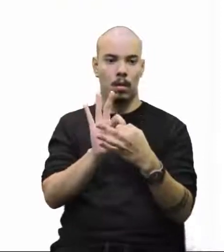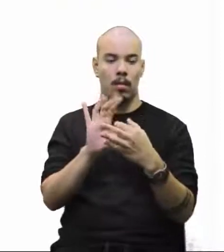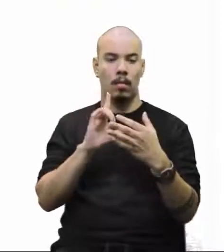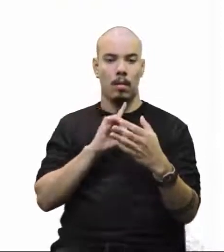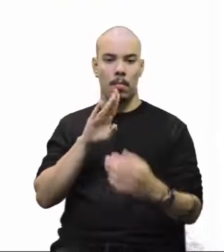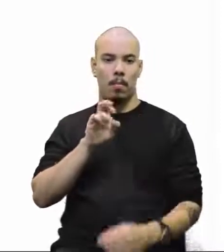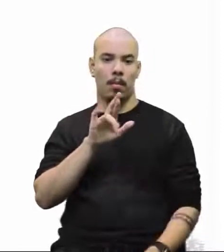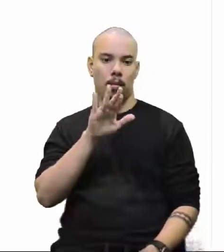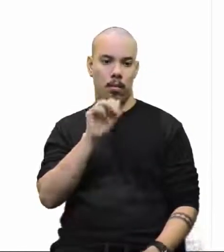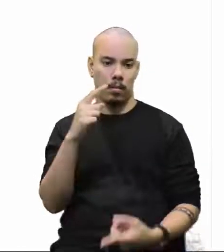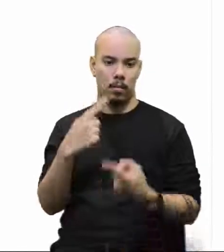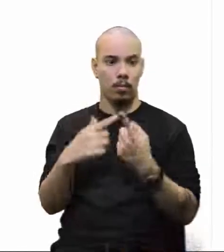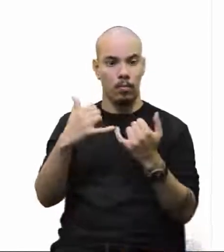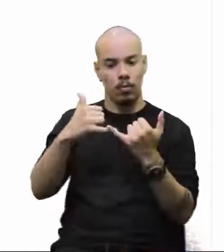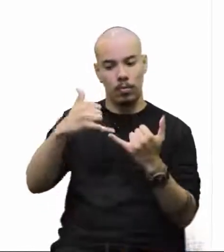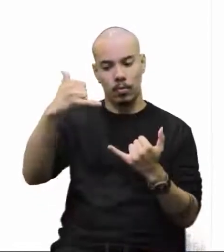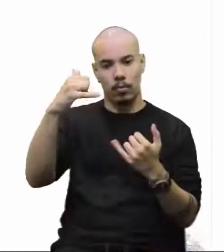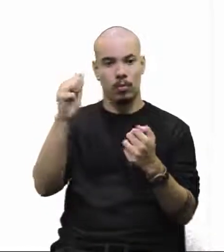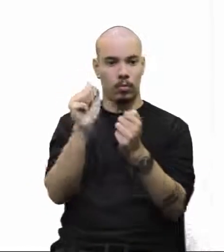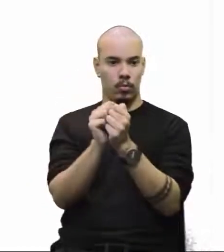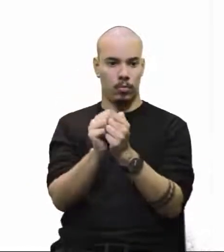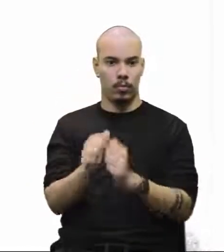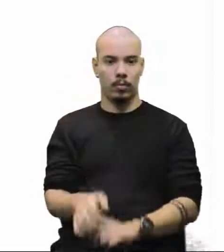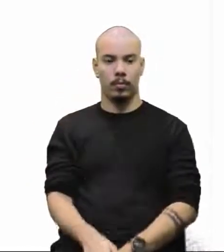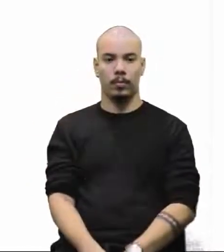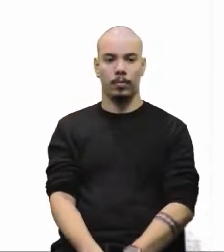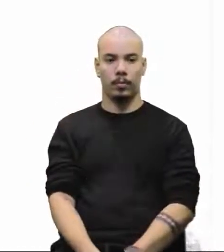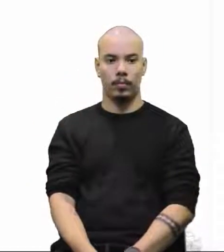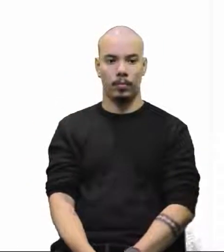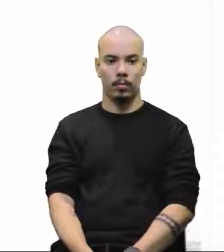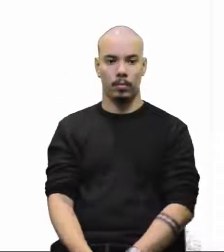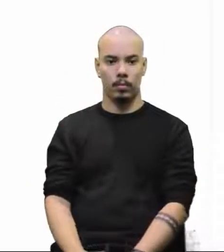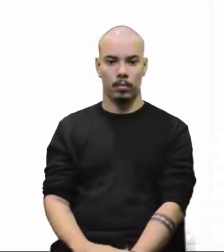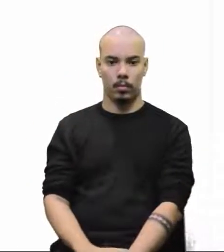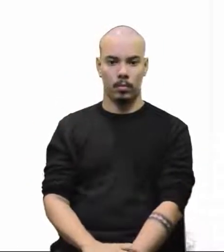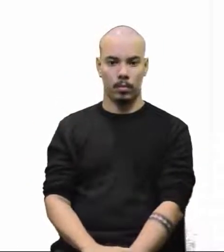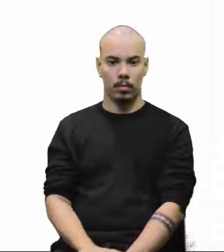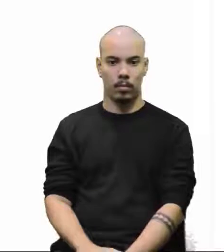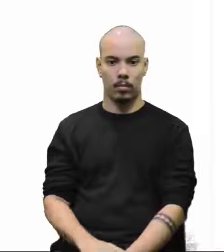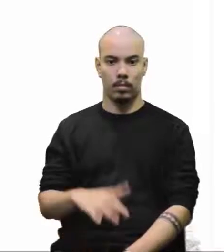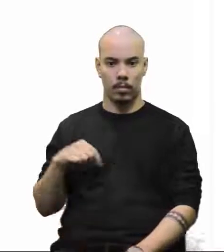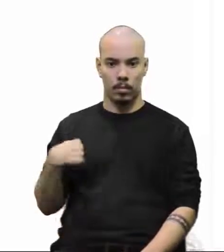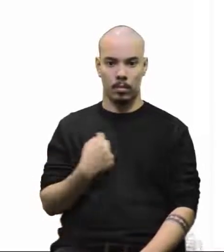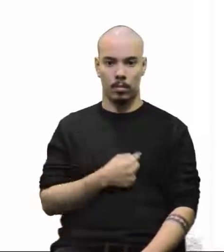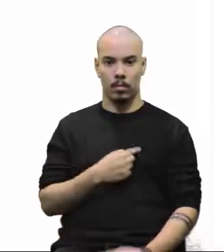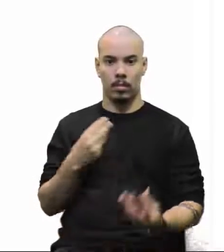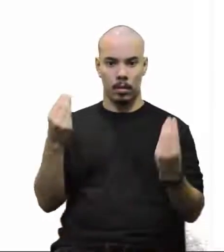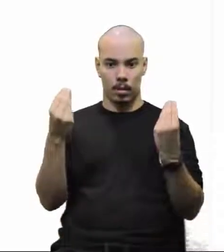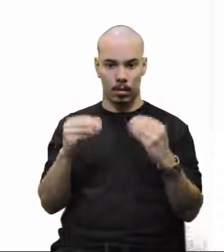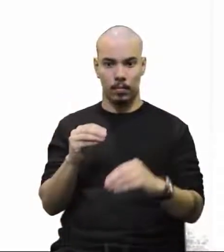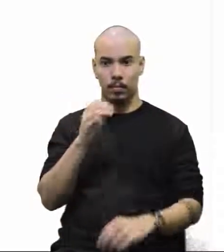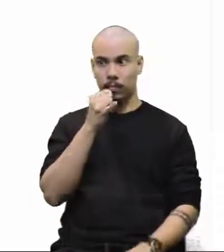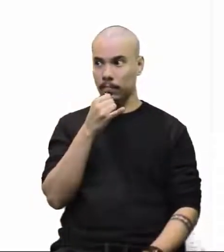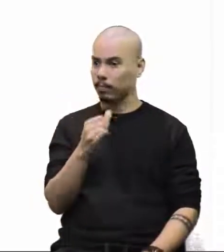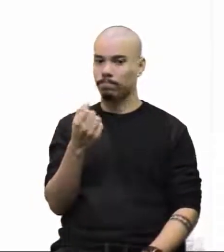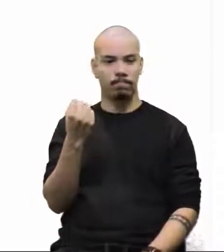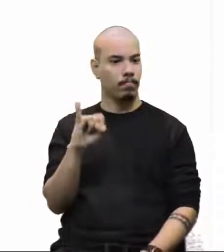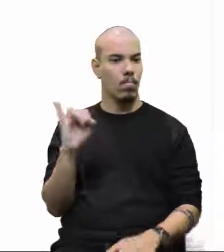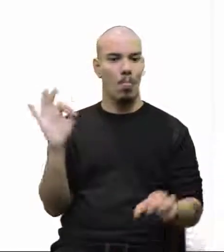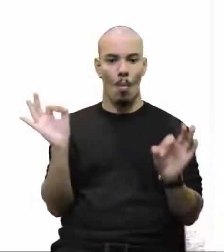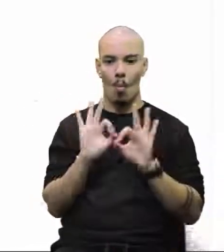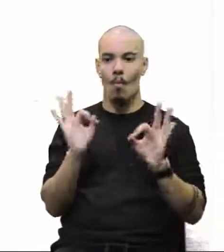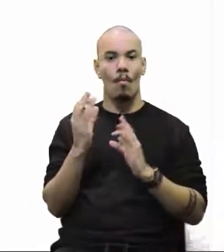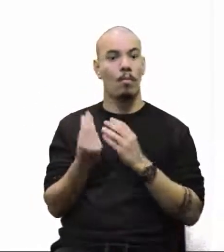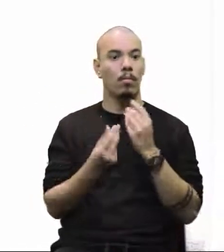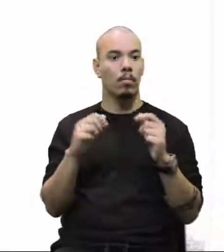Esse fio tem outro lugar ligado à bateria. Estabelecemos entre A e O uma corrente elétrica I. Se não tiver, não tem como a corrente